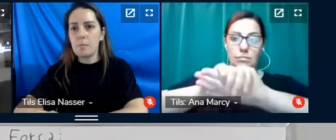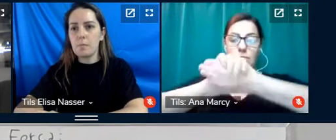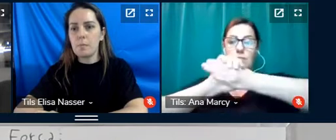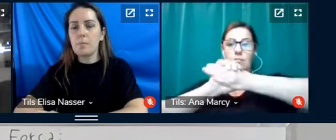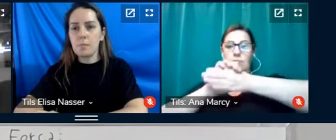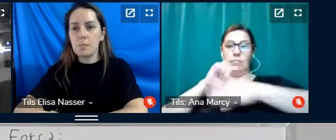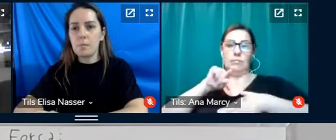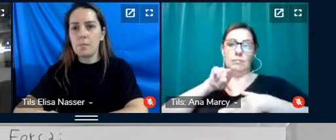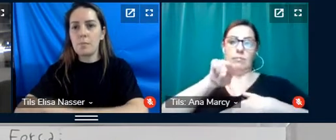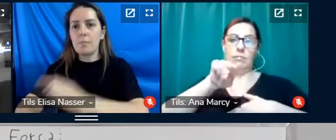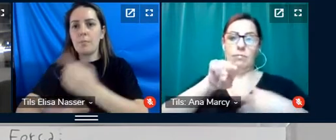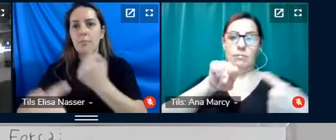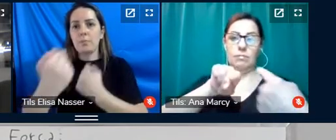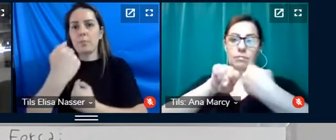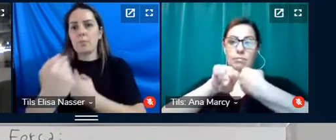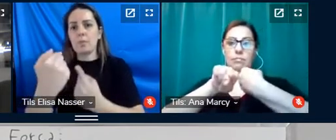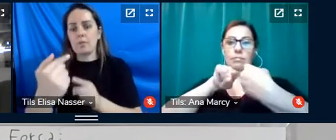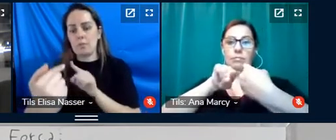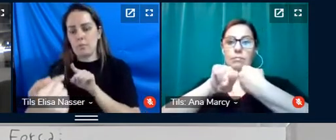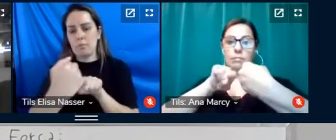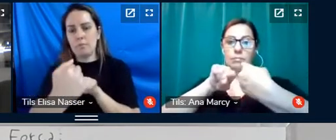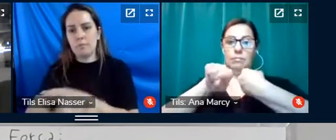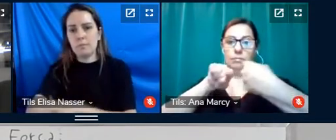Então dá para ver que a força ela tem